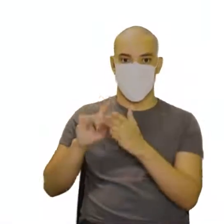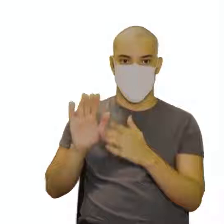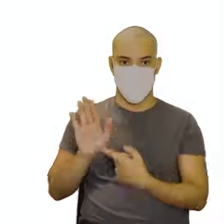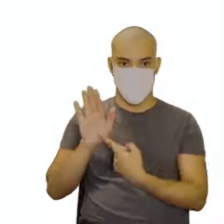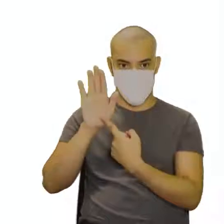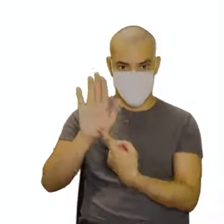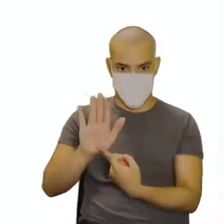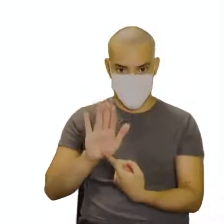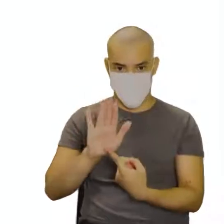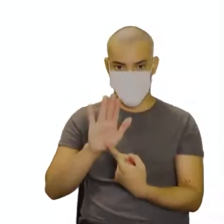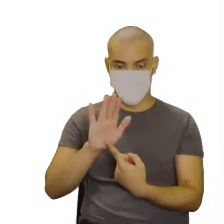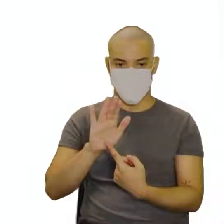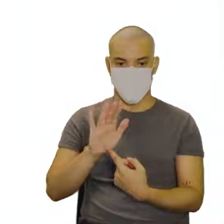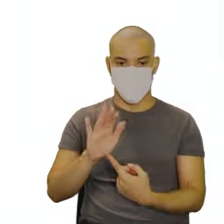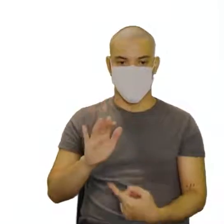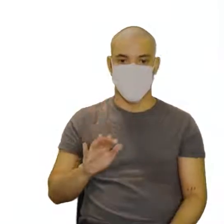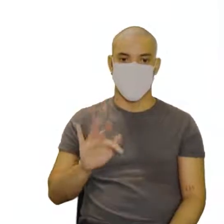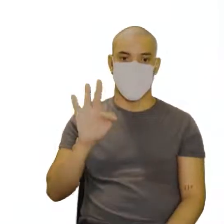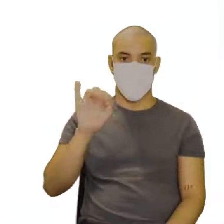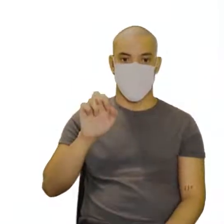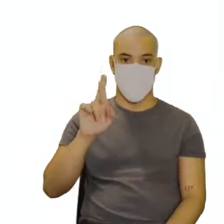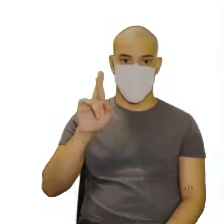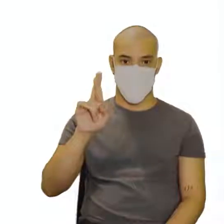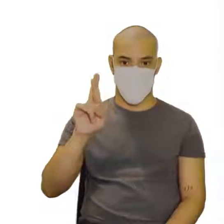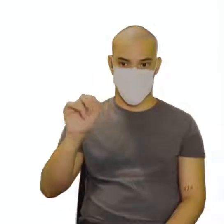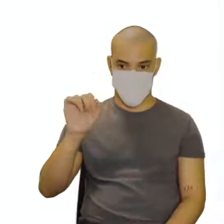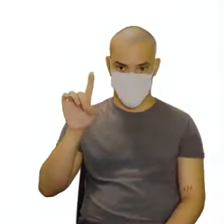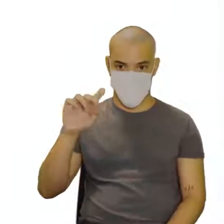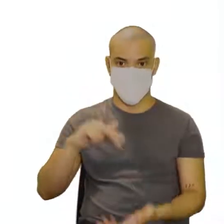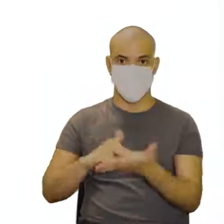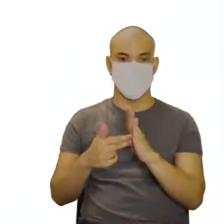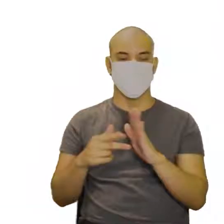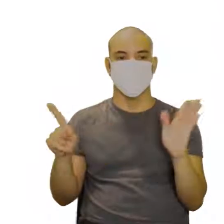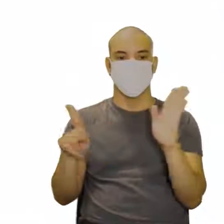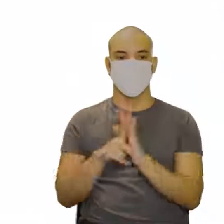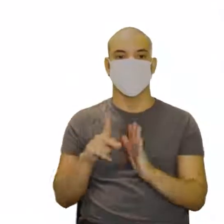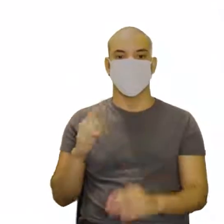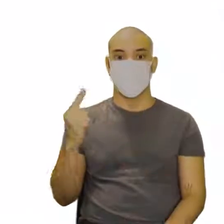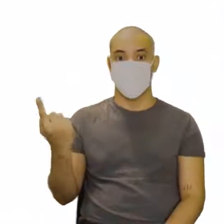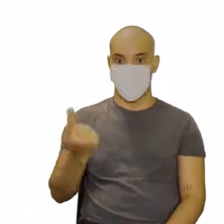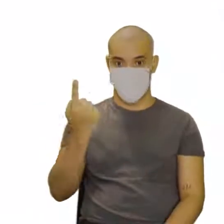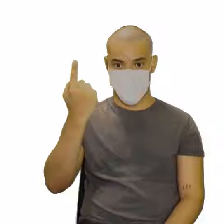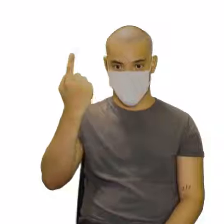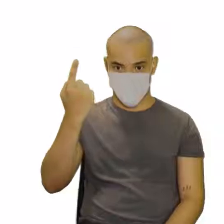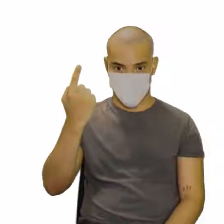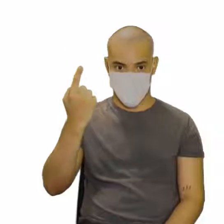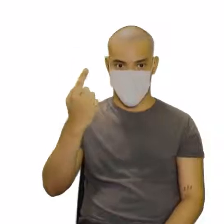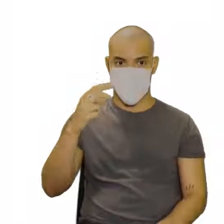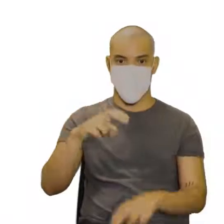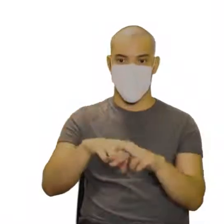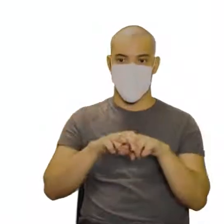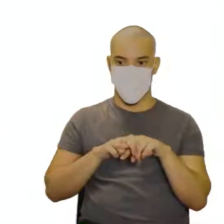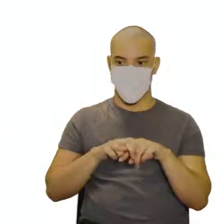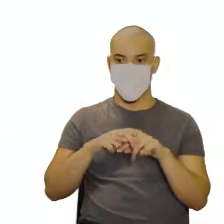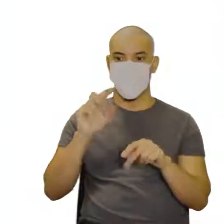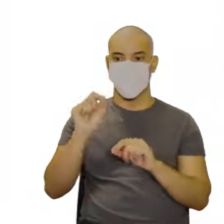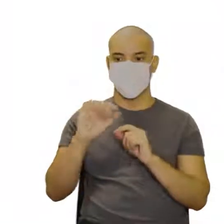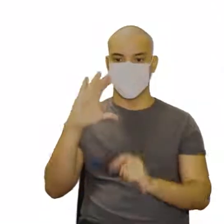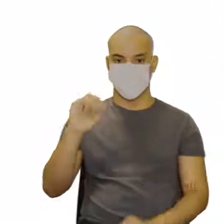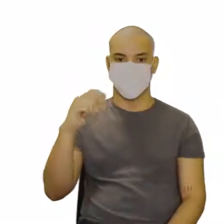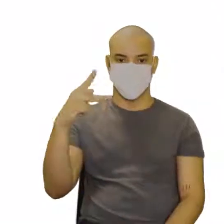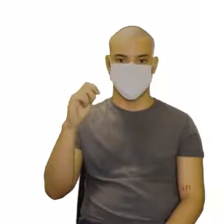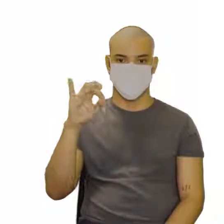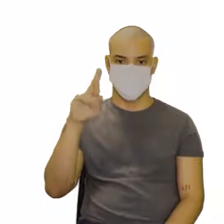figura, o Faraday aqui ele é uma unidade medida extremamente alta. E por esse motivo, os